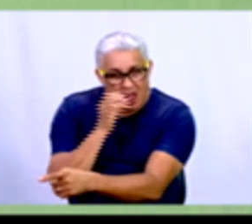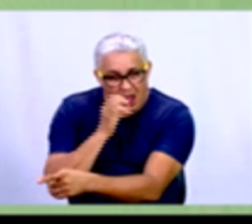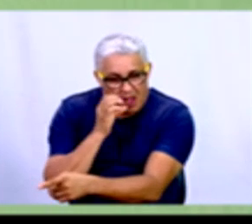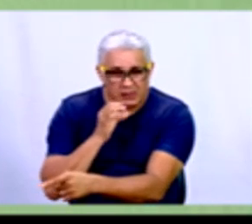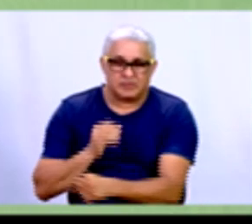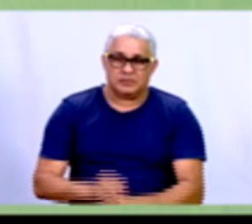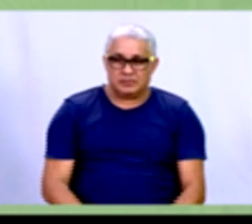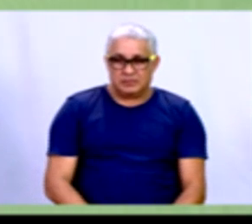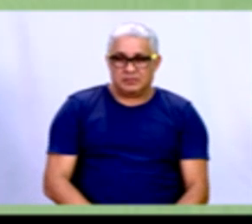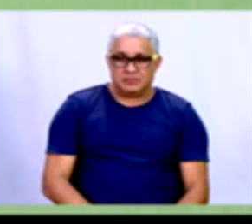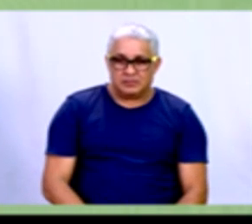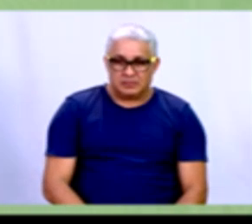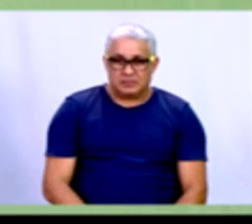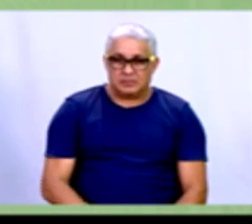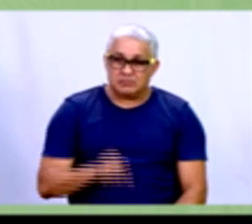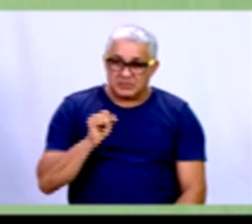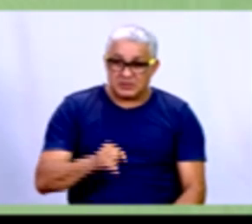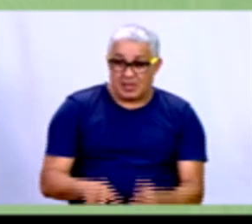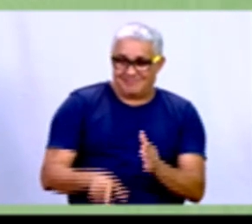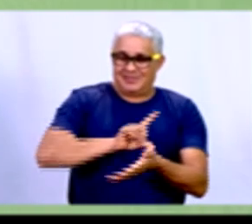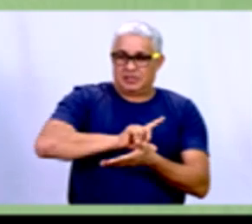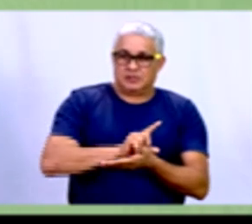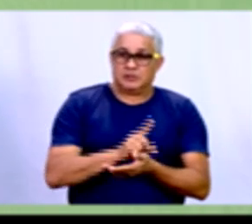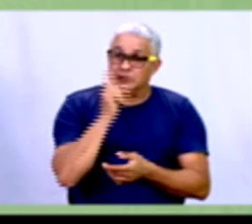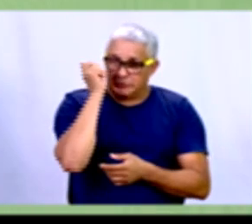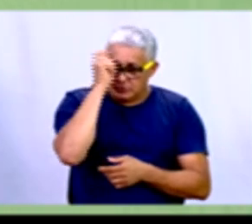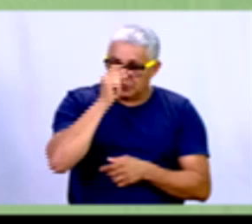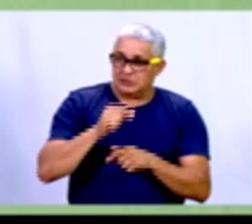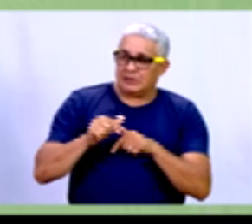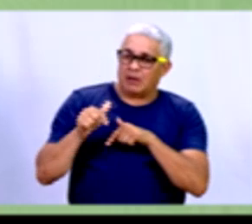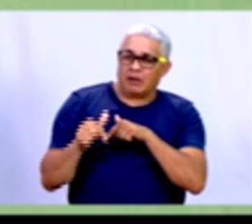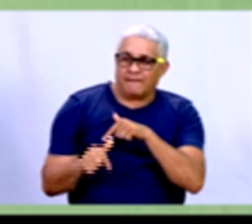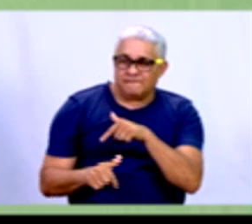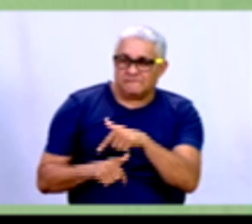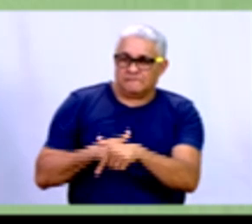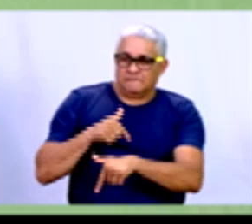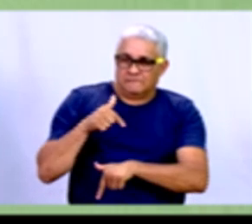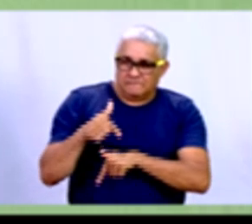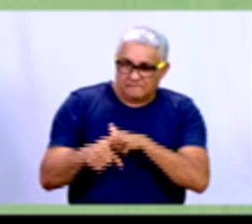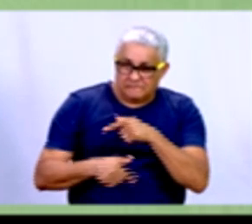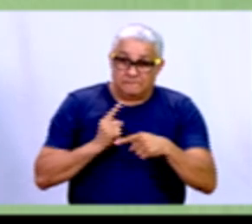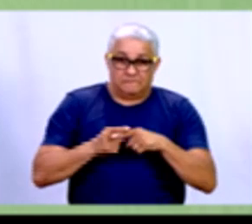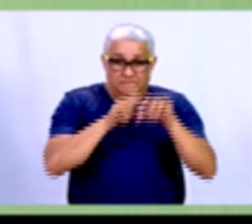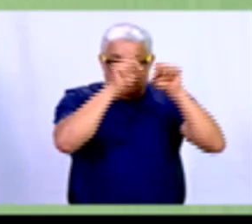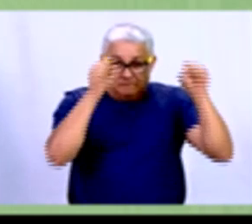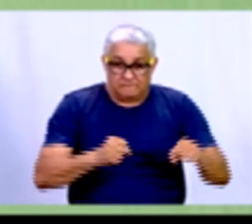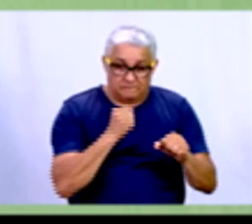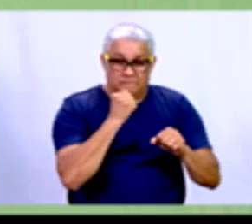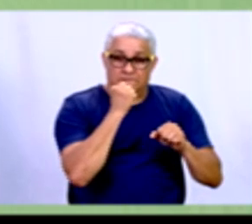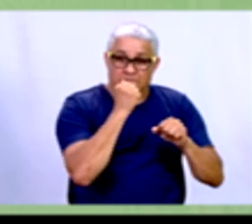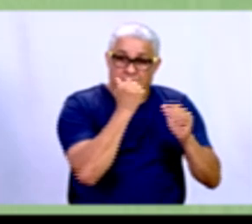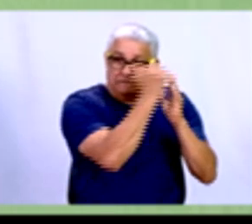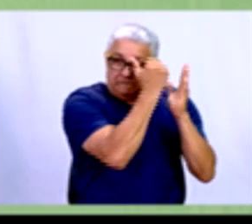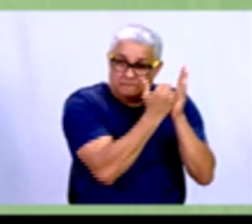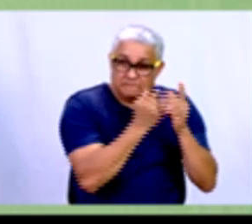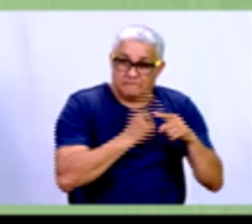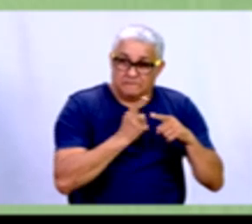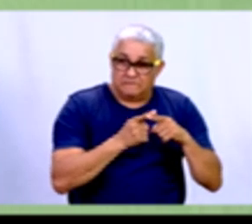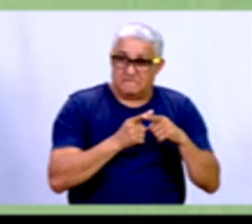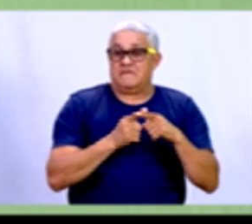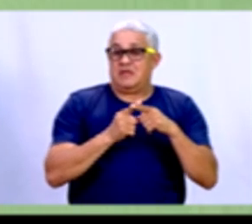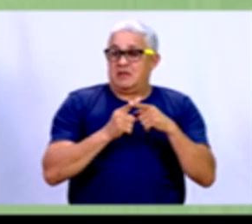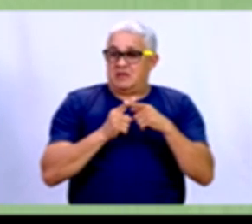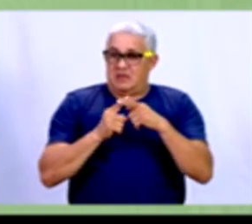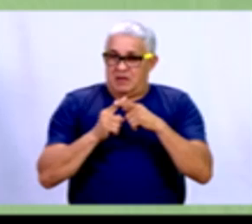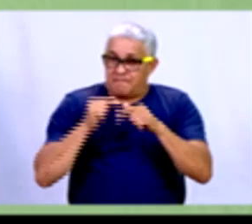maior do que ele fazia antes. Afinal de contas, os sistemas são desenvolvidos para que aumente a produtividade, não que ela